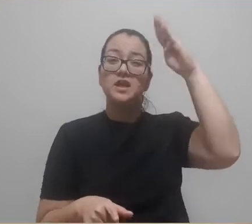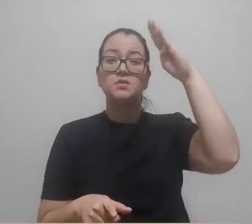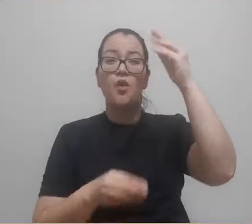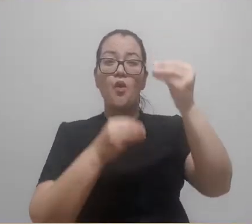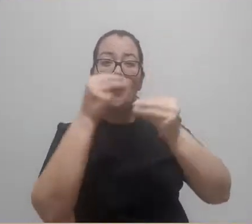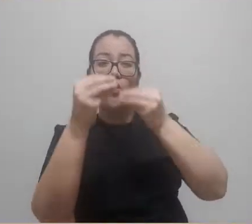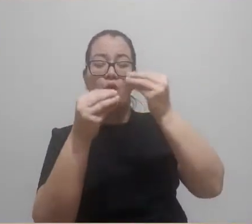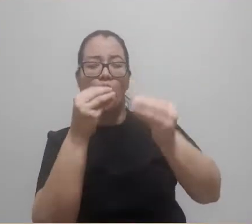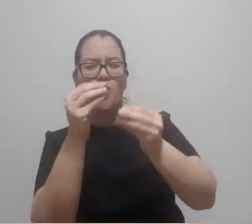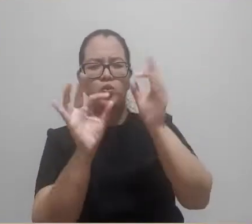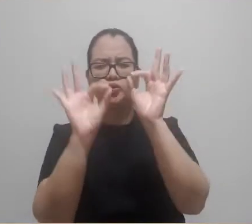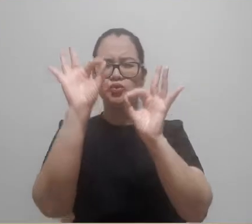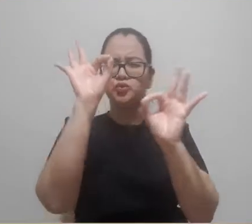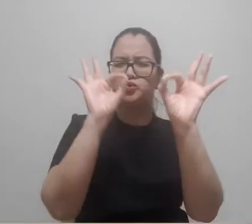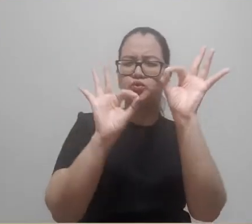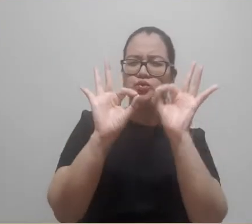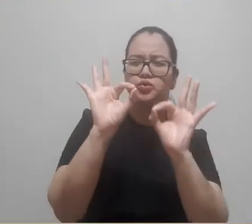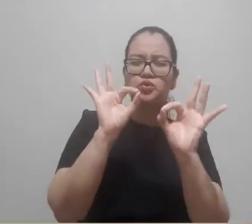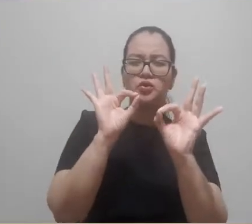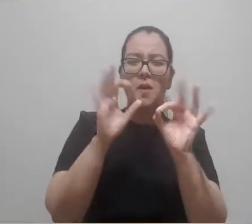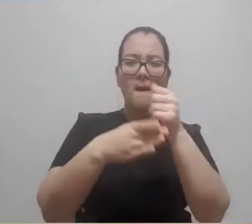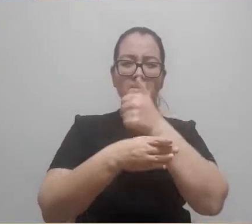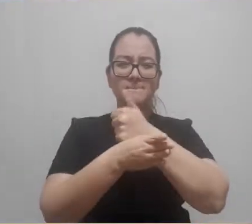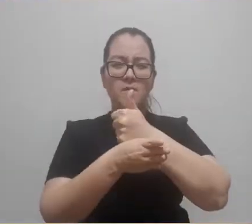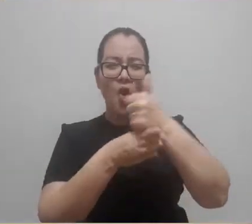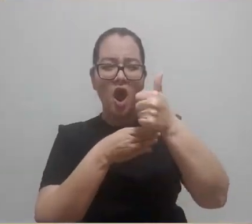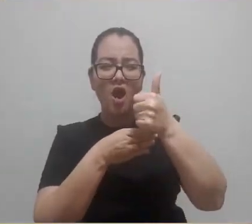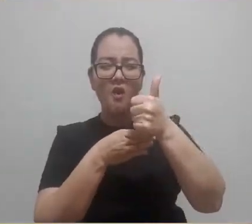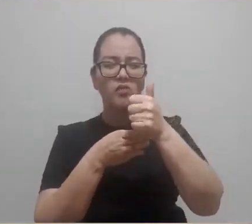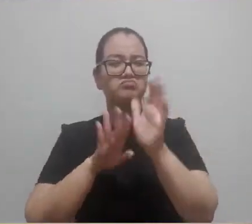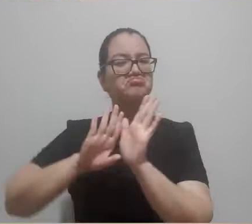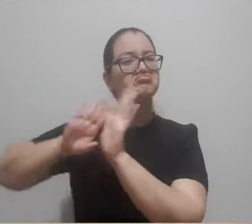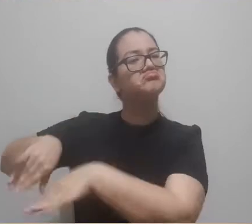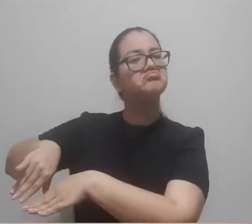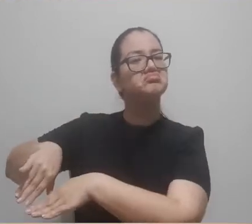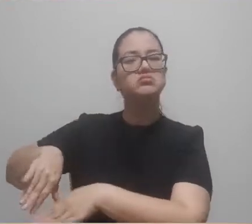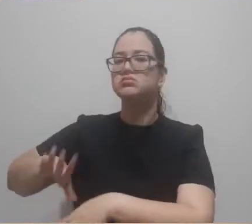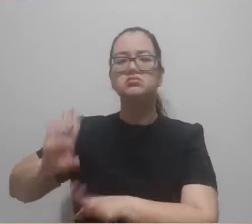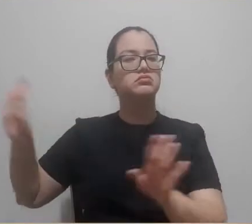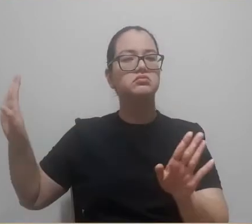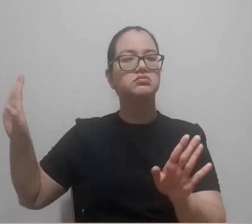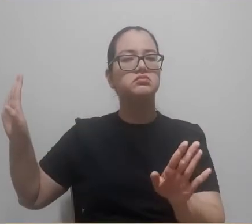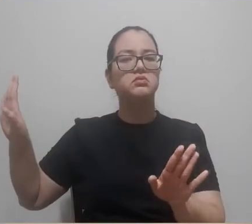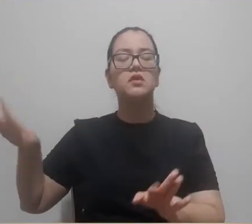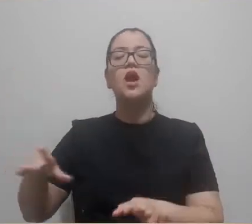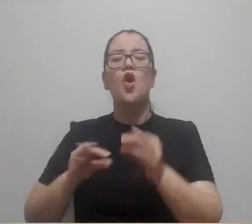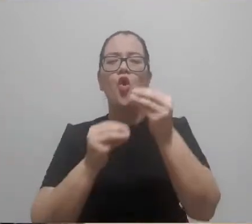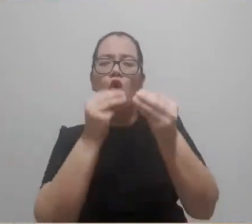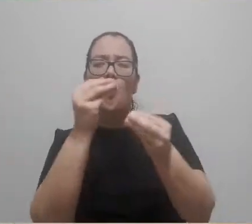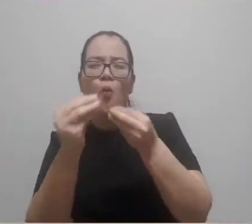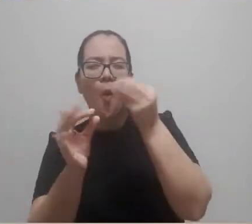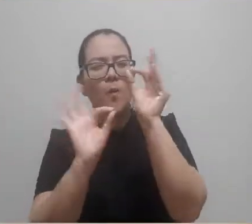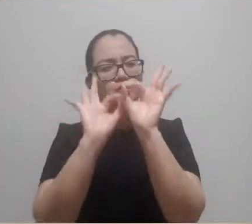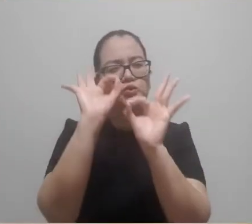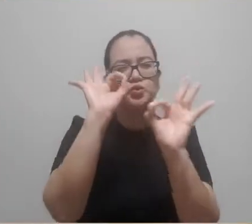eram preocupados com os ritos, viviam em função disso, em obediência ao rito, não importa o princípio, não